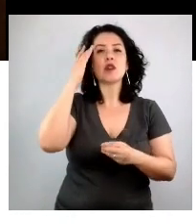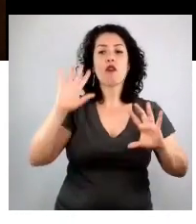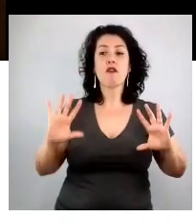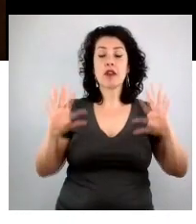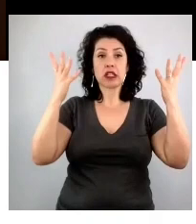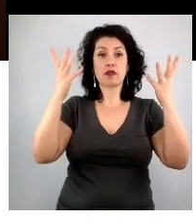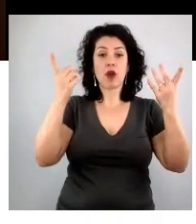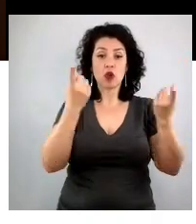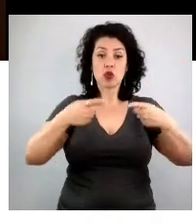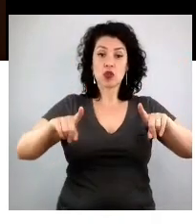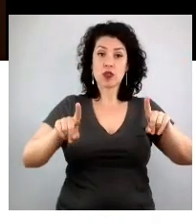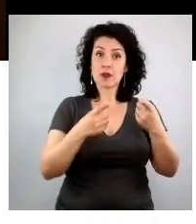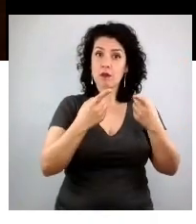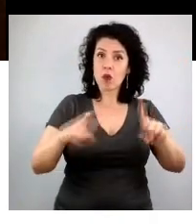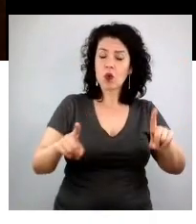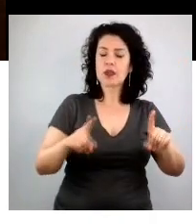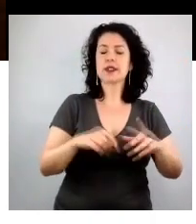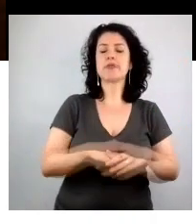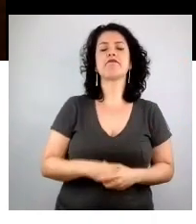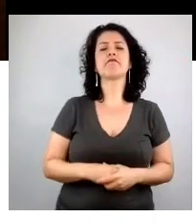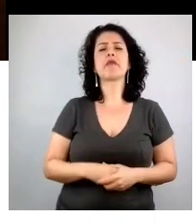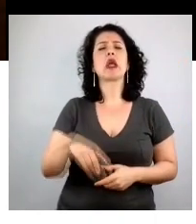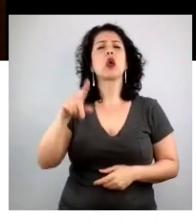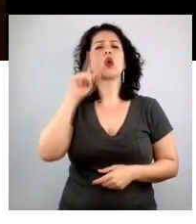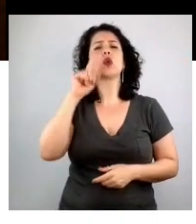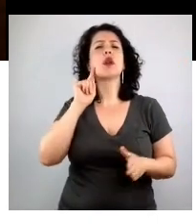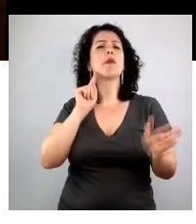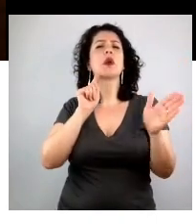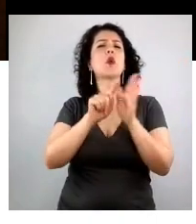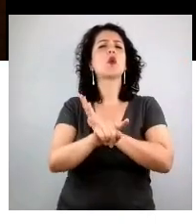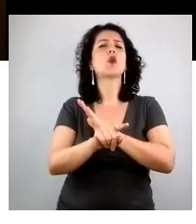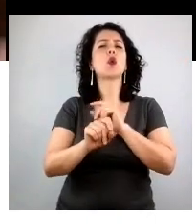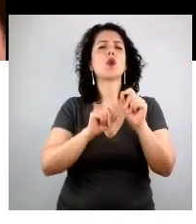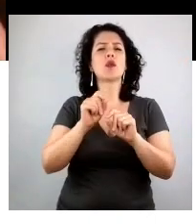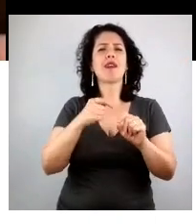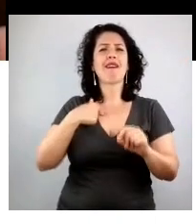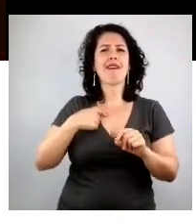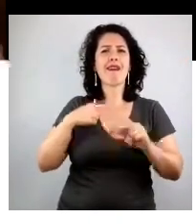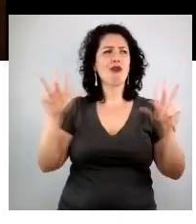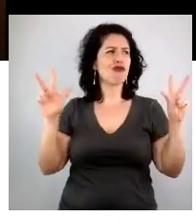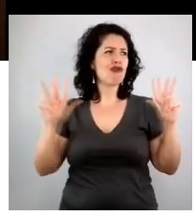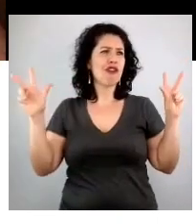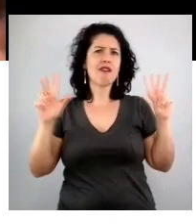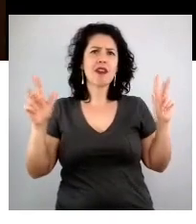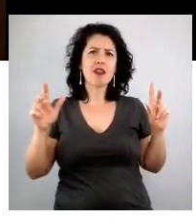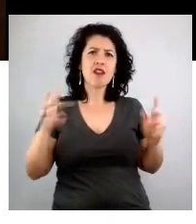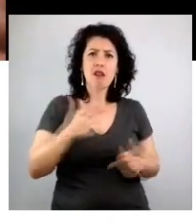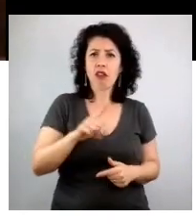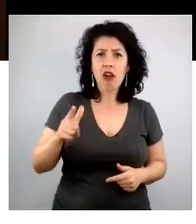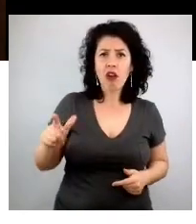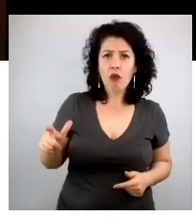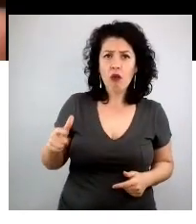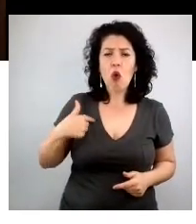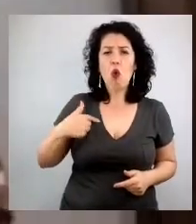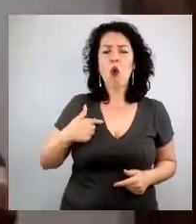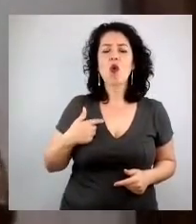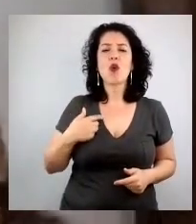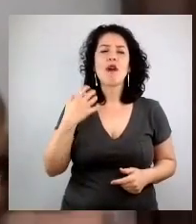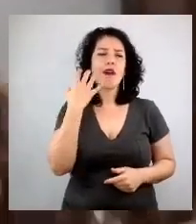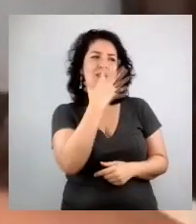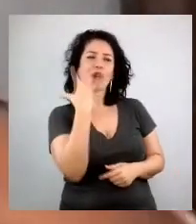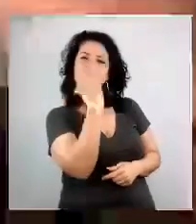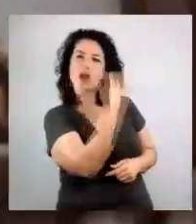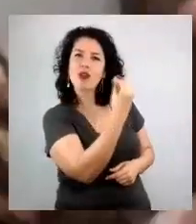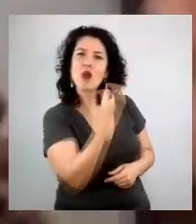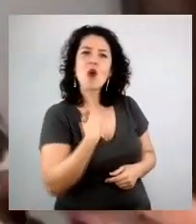que a gente estava participando de um painel eu não me divirto? Eu não ouço música? Eu não paquero? Eu não curto? Eu não ando? Eu